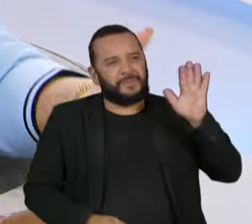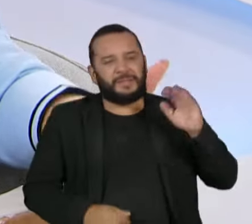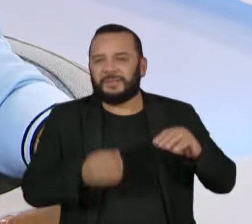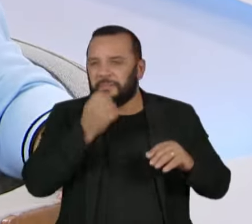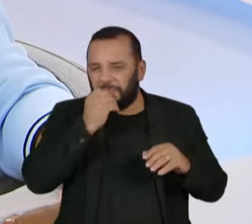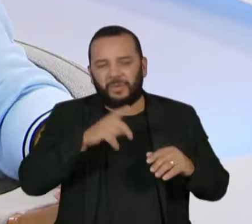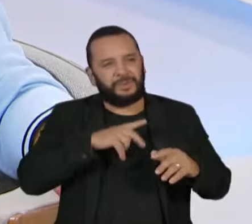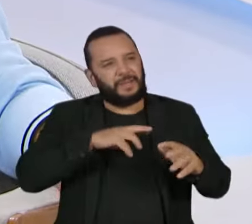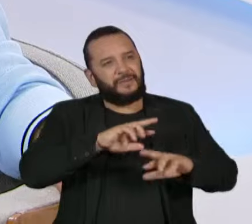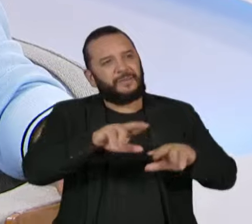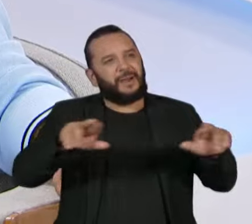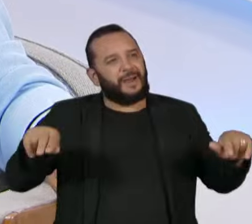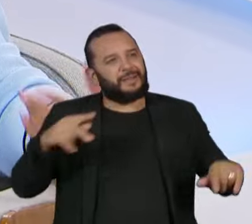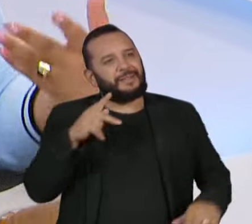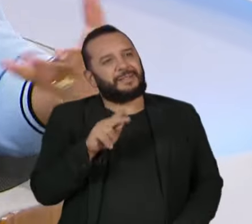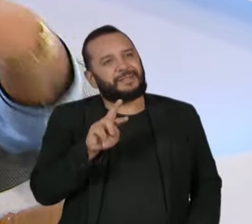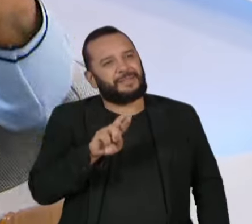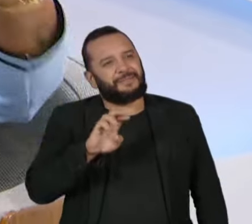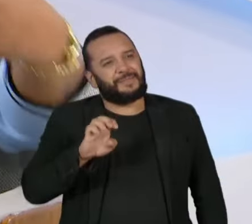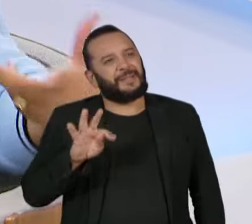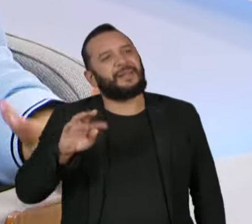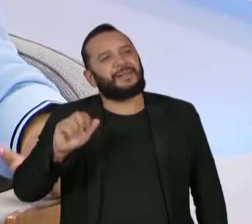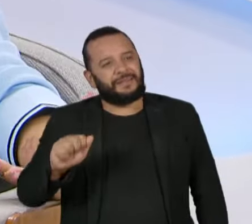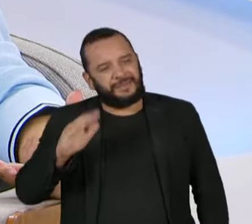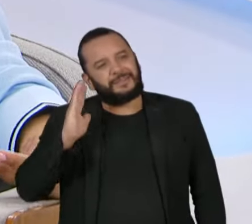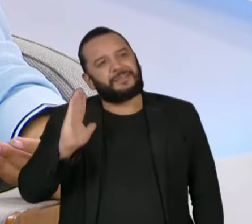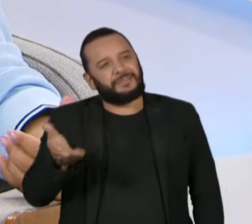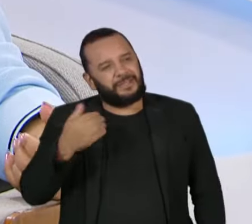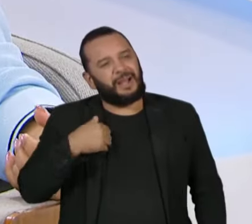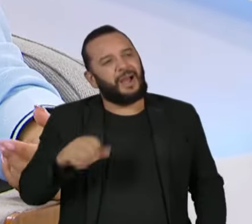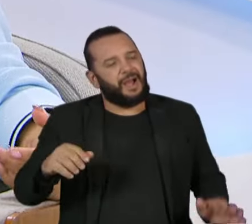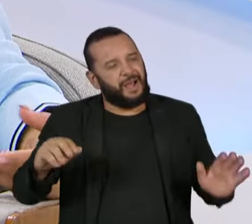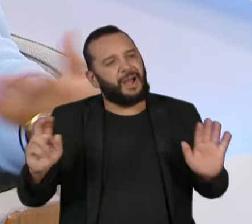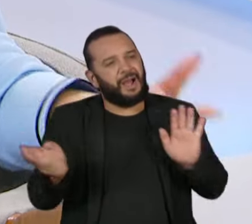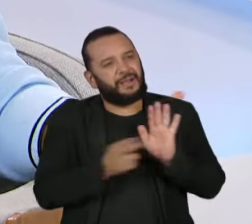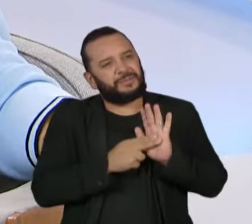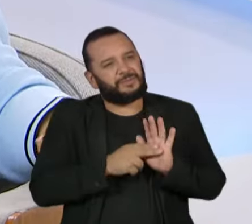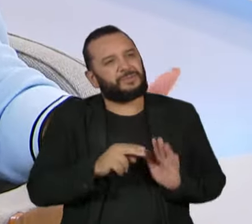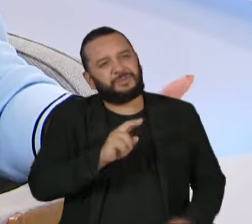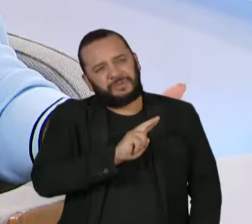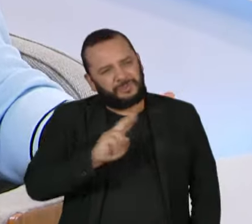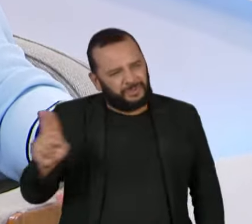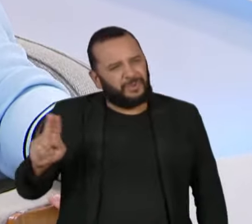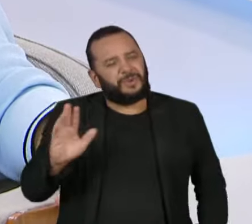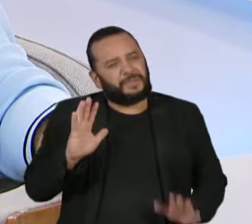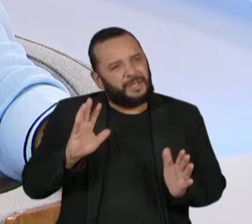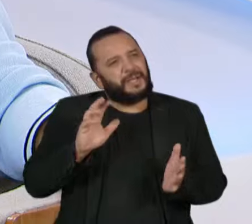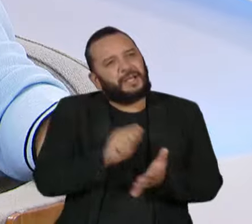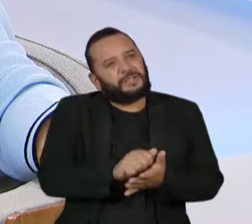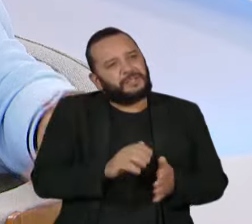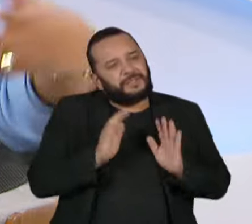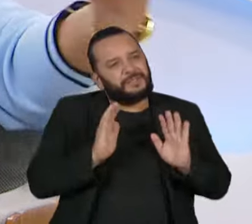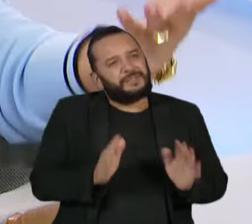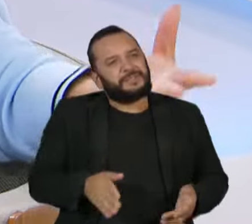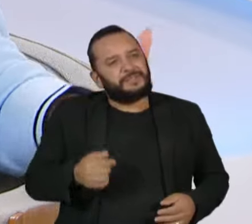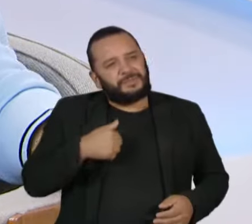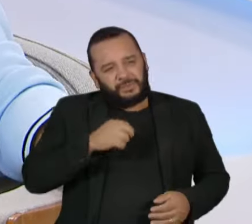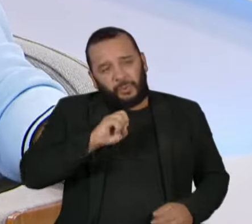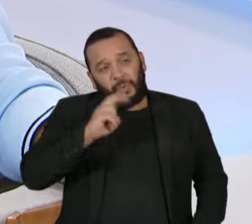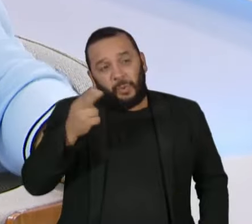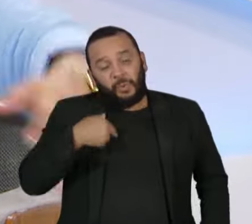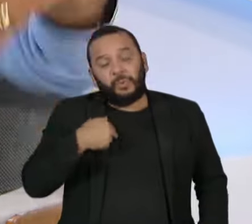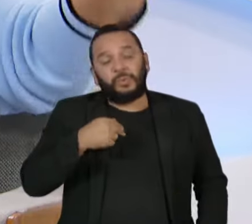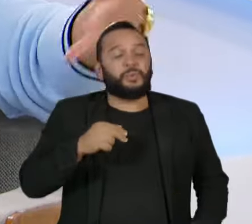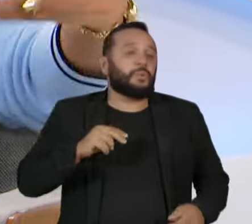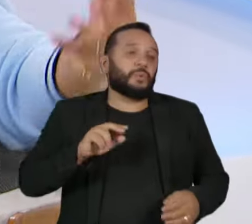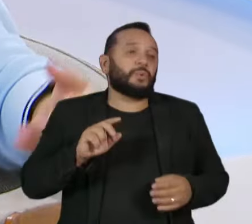que bom que as mulheres se auto-intitulam e botam esse nome ou no registro ou nos seus nomes, a fantasia é lindo,